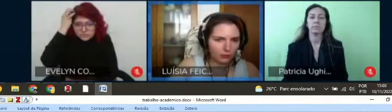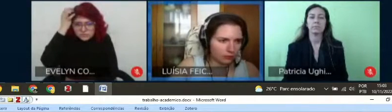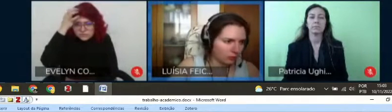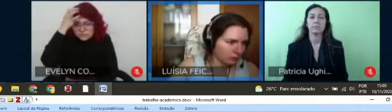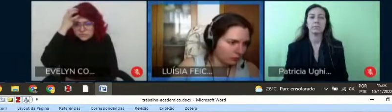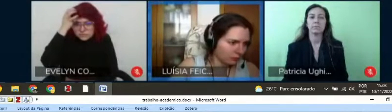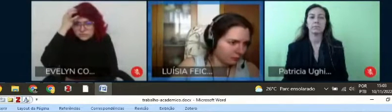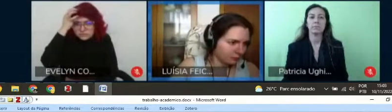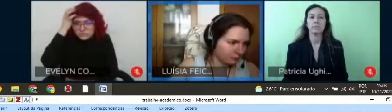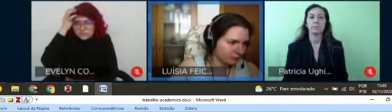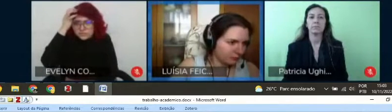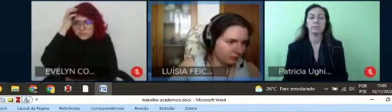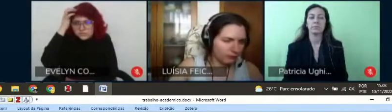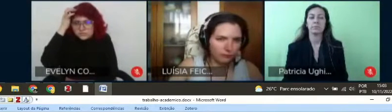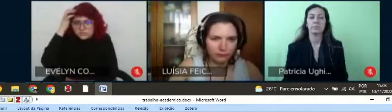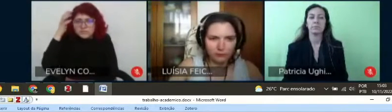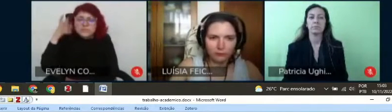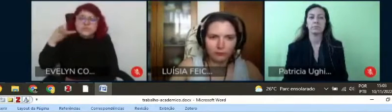E aqui eu continuo